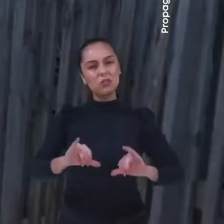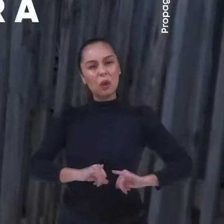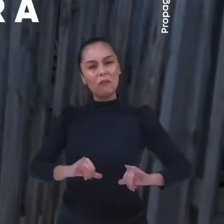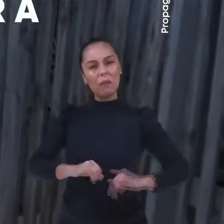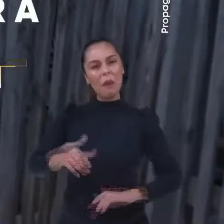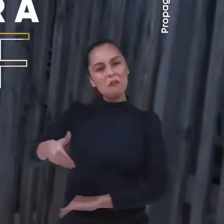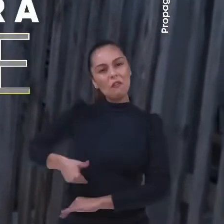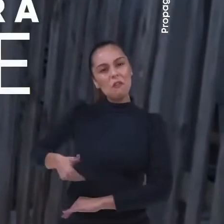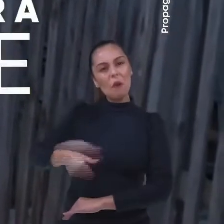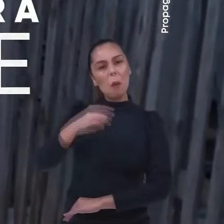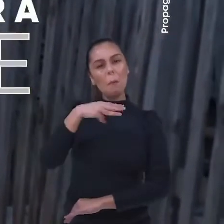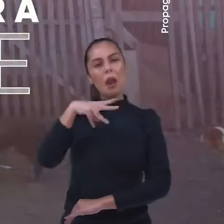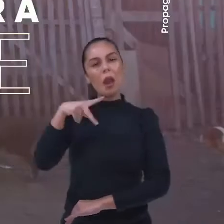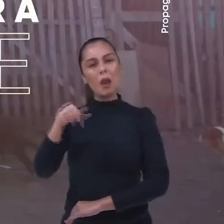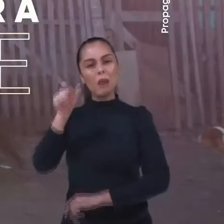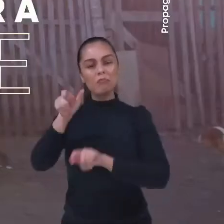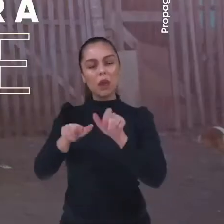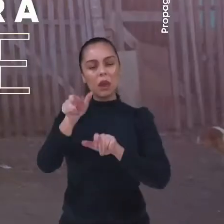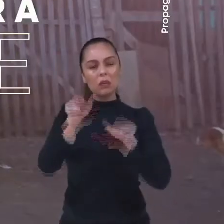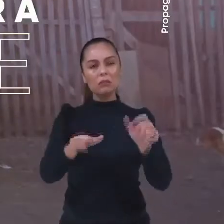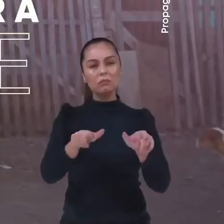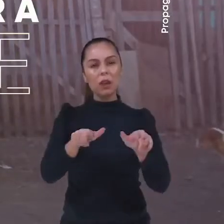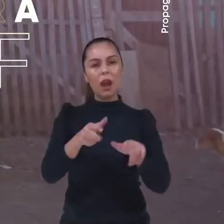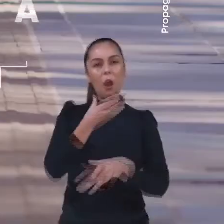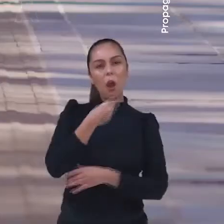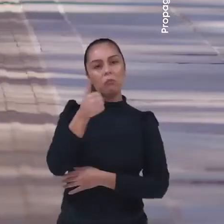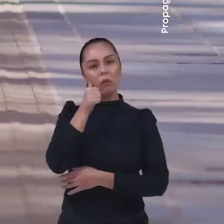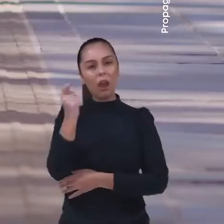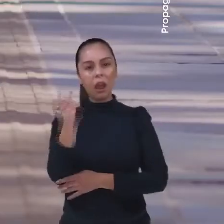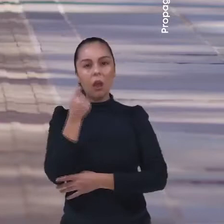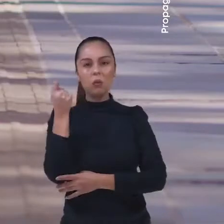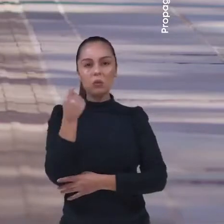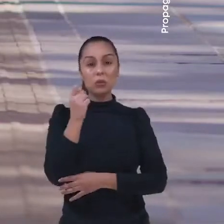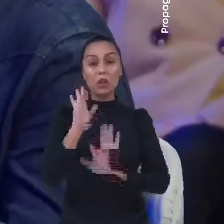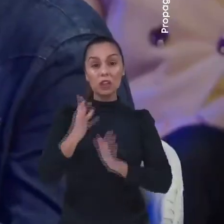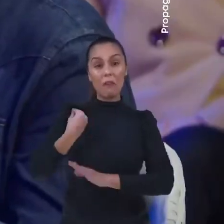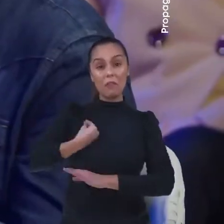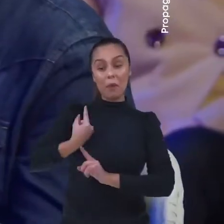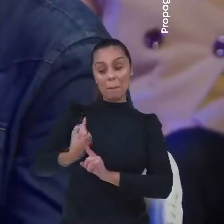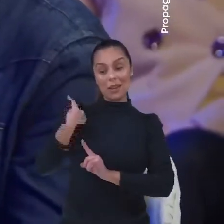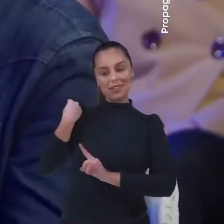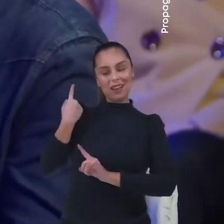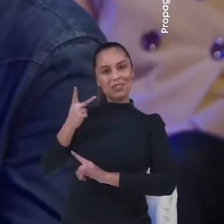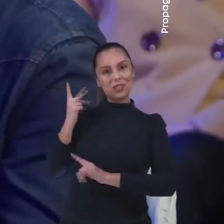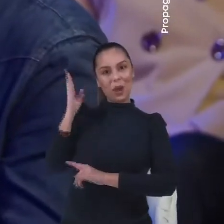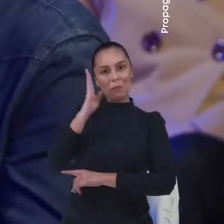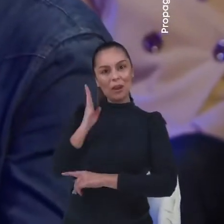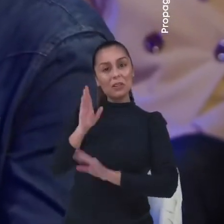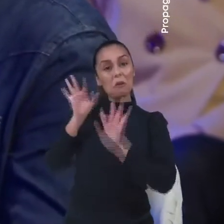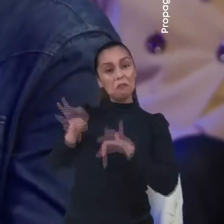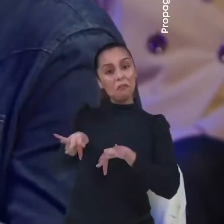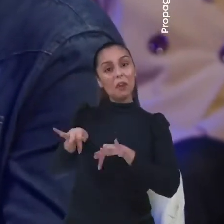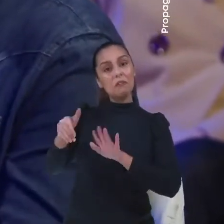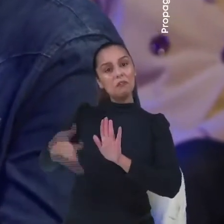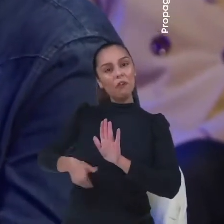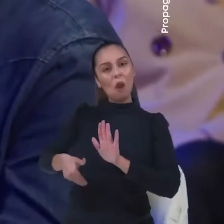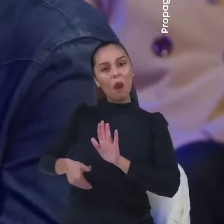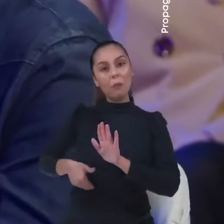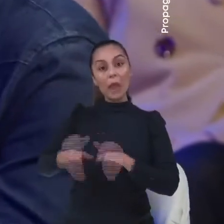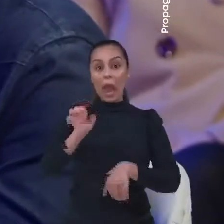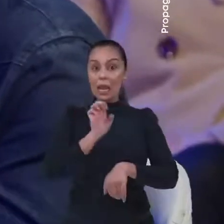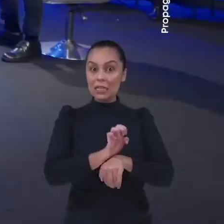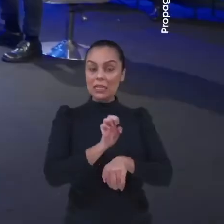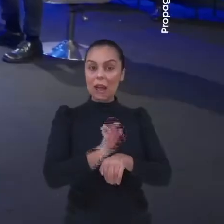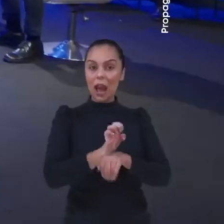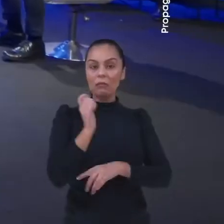tristeza da fome de milhões e milhões de gaúchos, e gaúchas especialmente. Já vivemos num país que erradicou a fome. E o Rio Grande do Sul, naquele